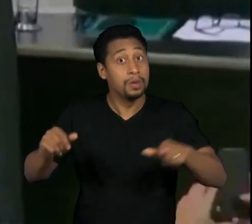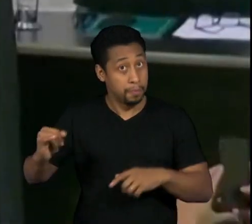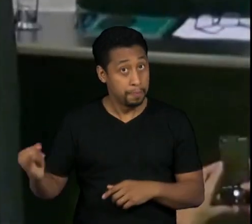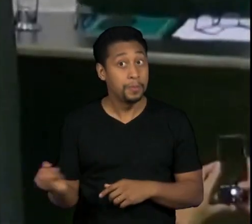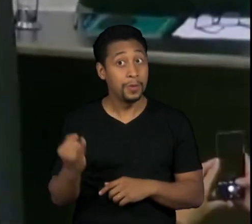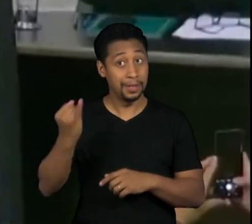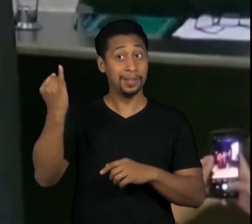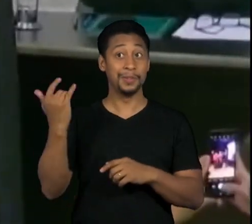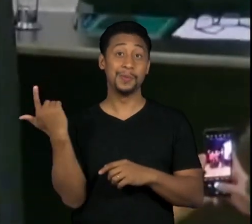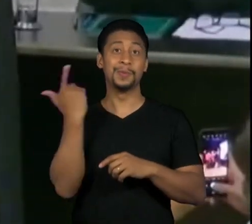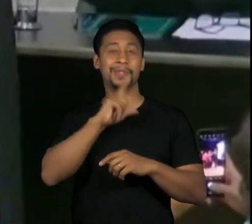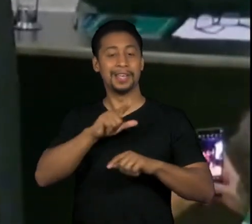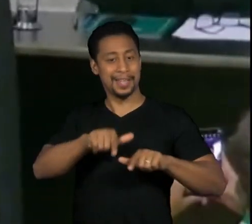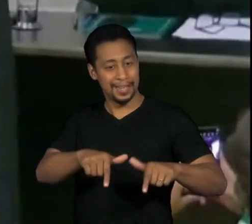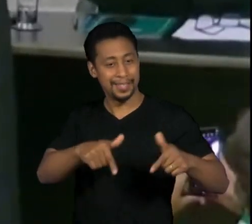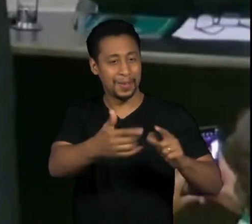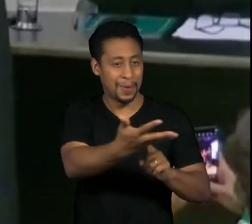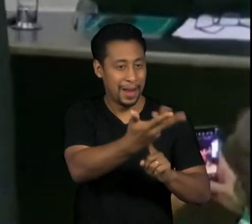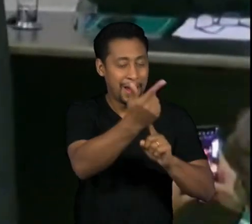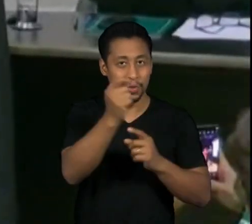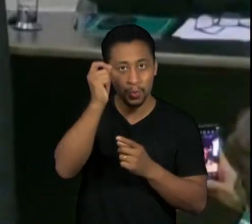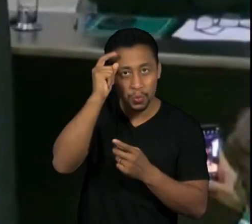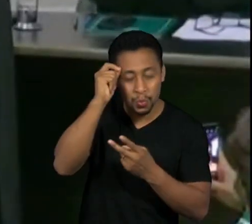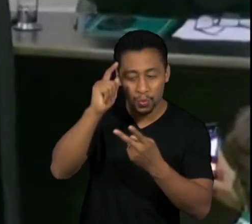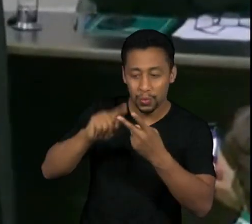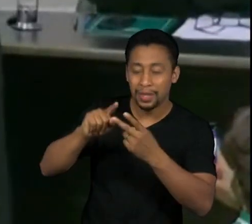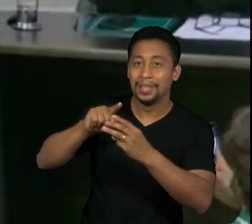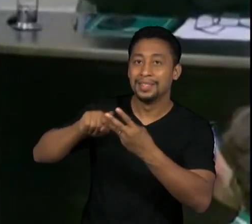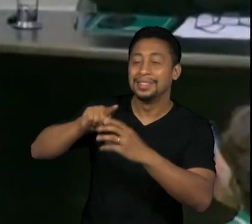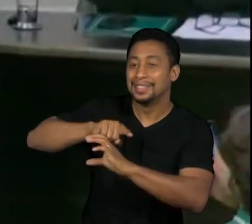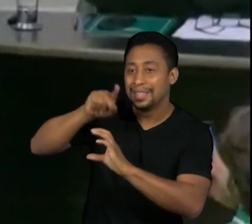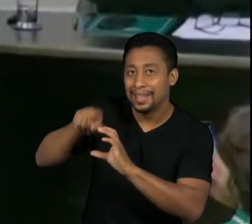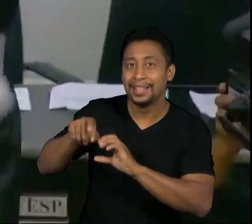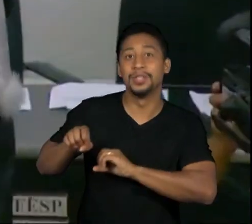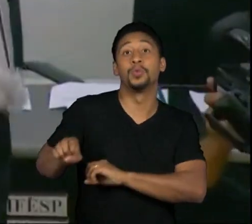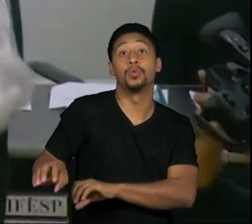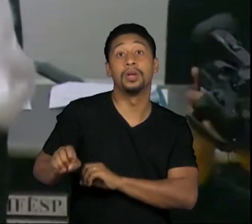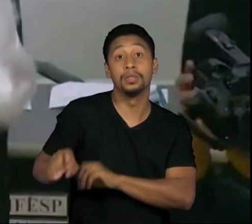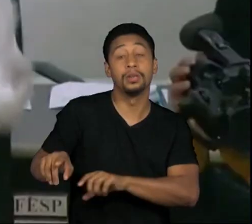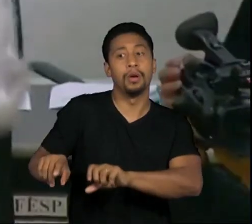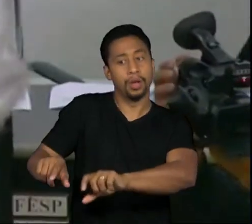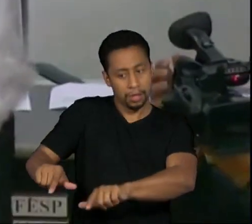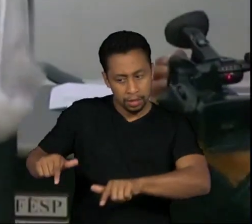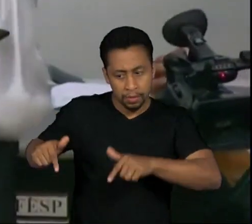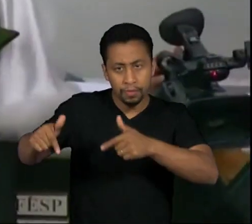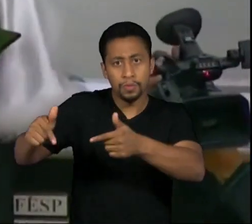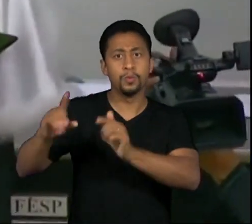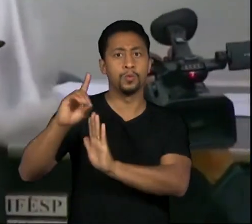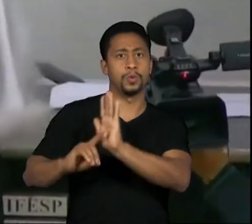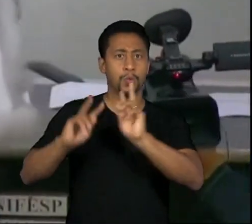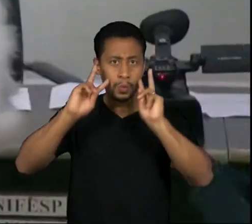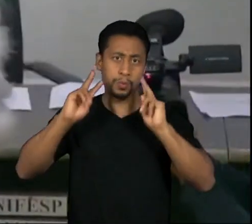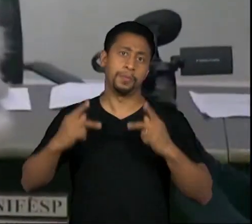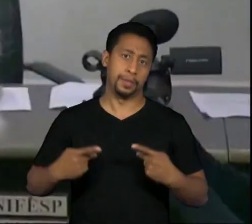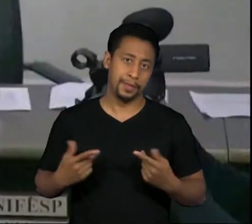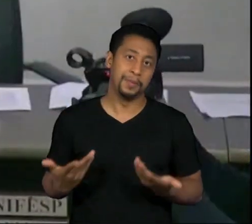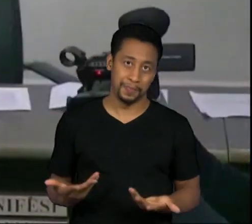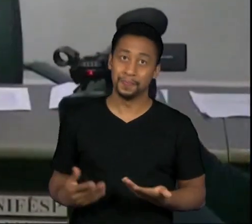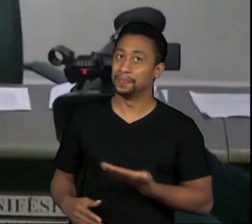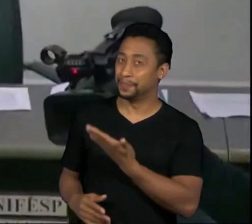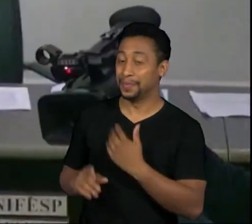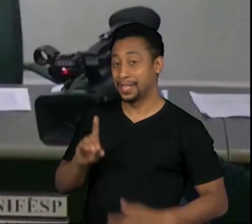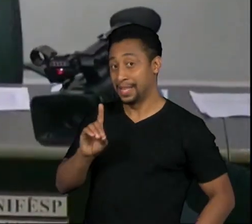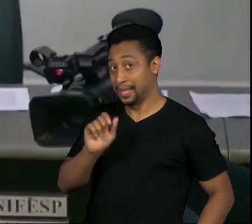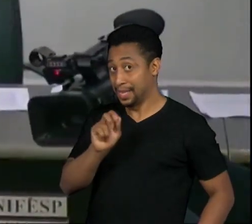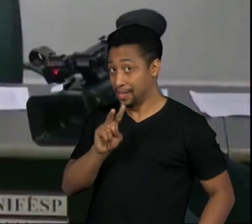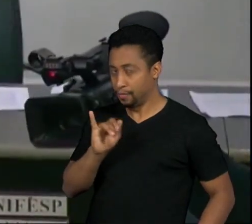se destacam nas artes, cultura, ciências, educação e na defesa dos direitos humanos. Copenaua é